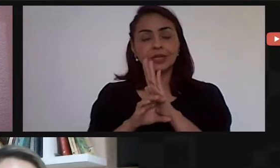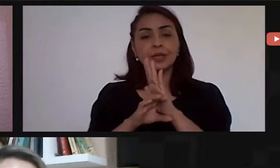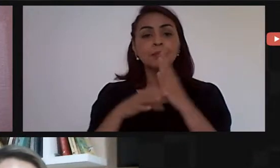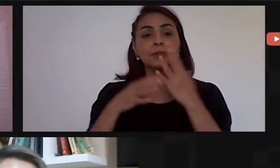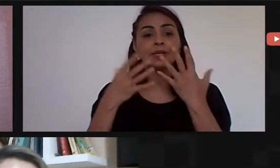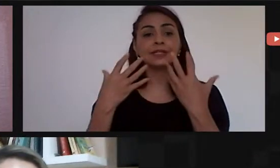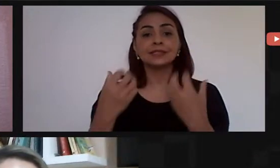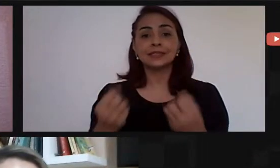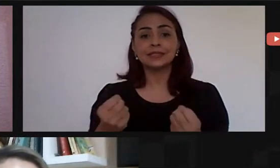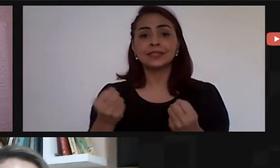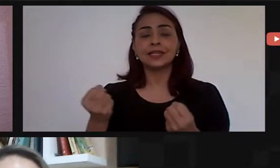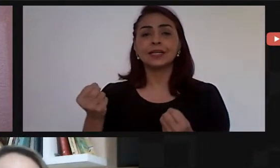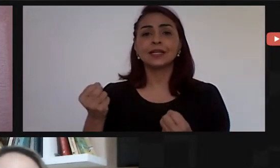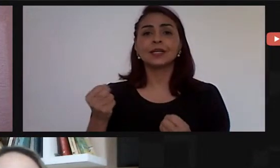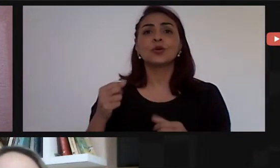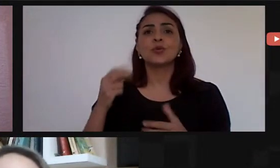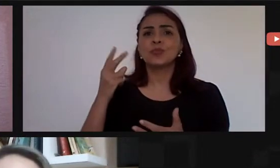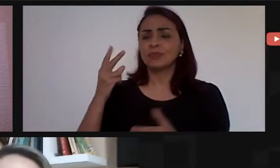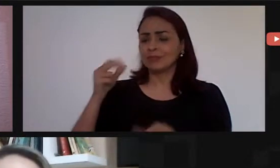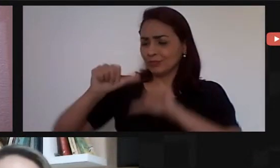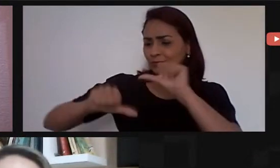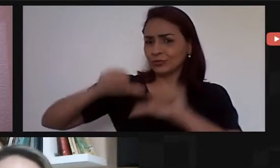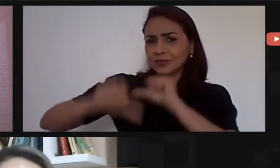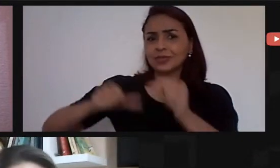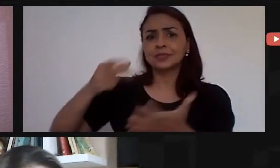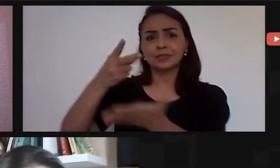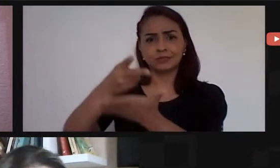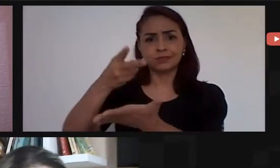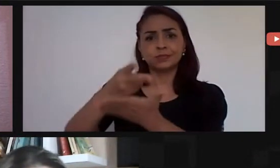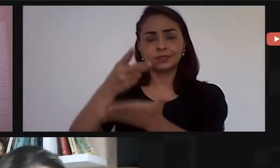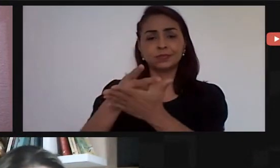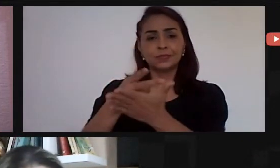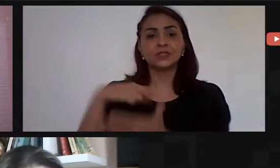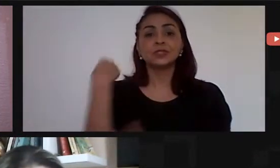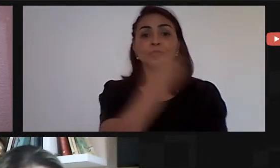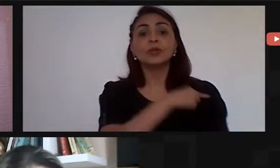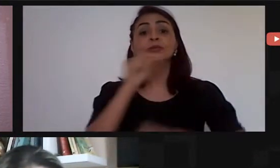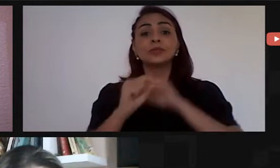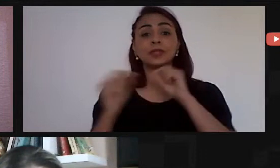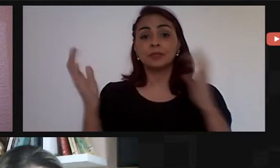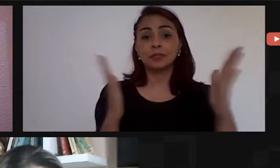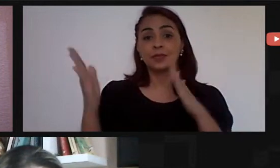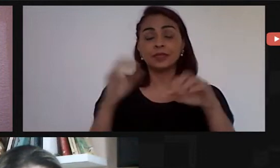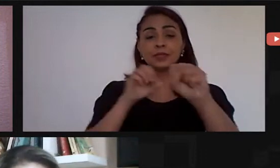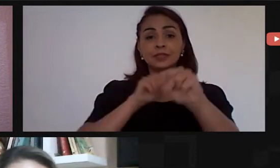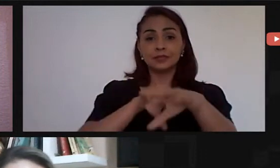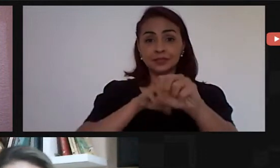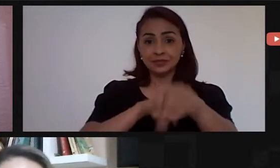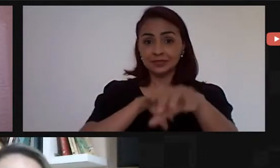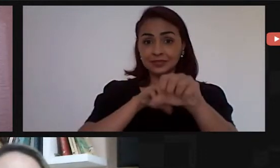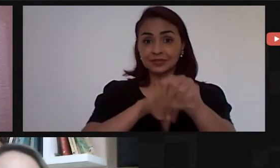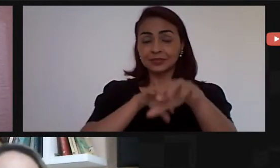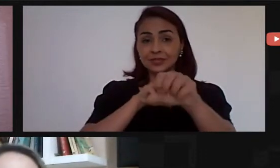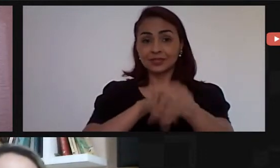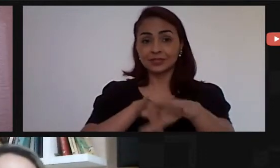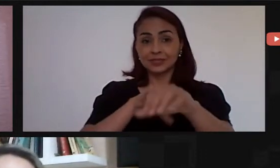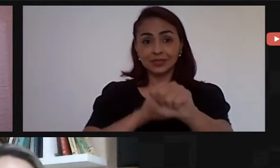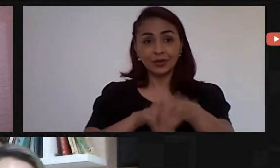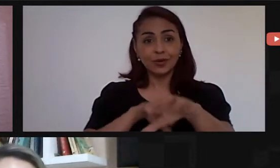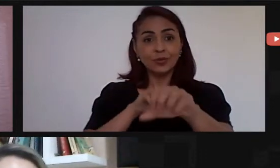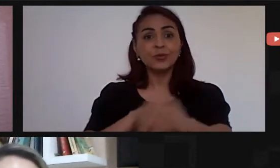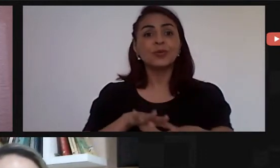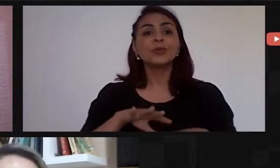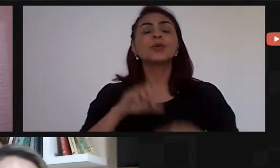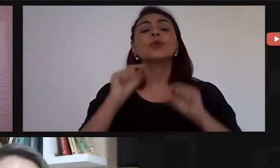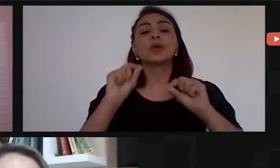inclusive pensando que estamos em tempo de educação ubíqua, uma educação mais